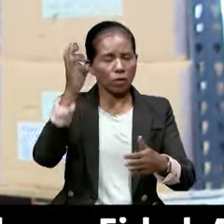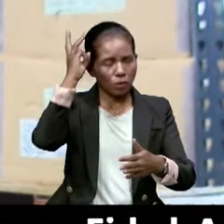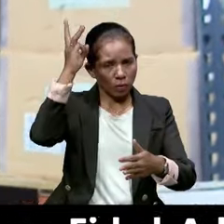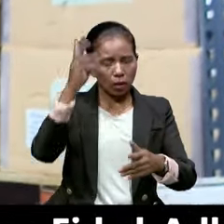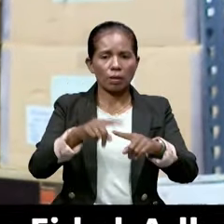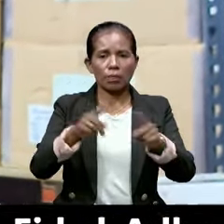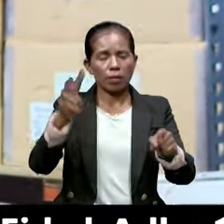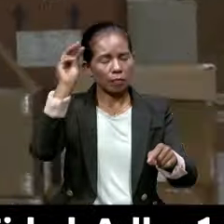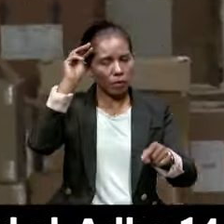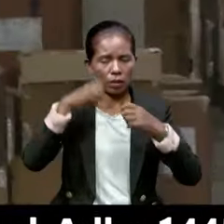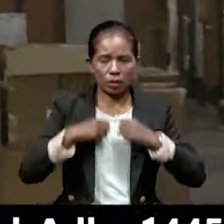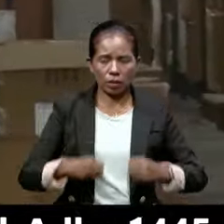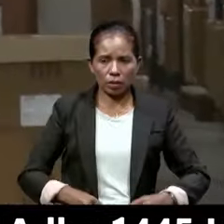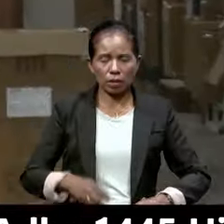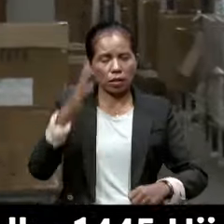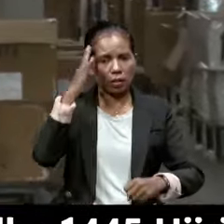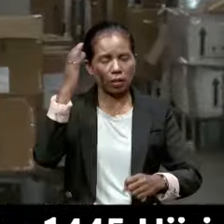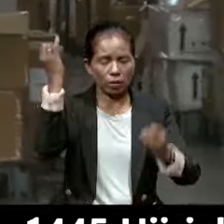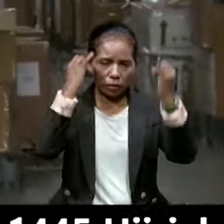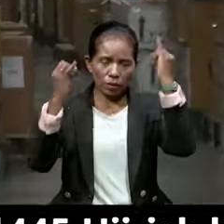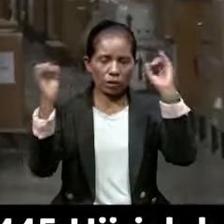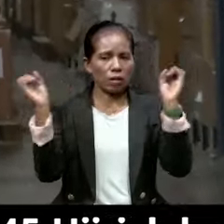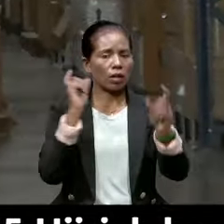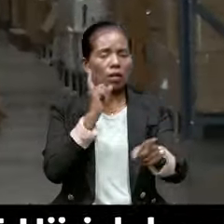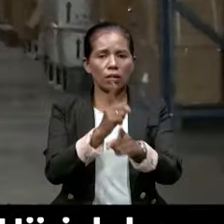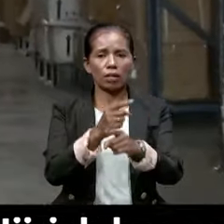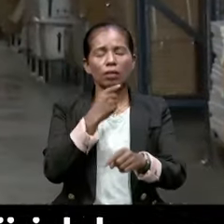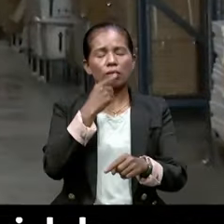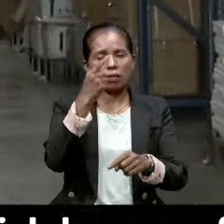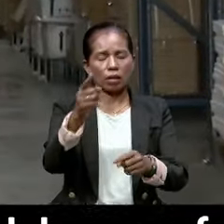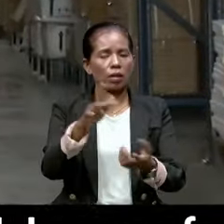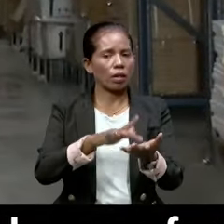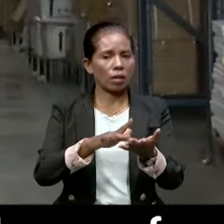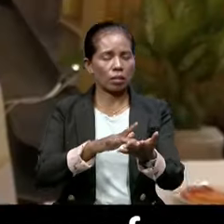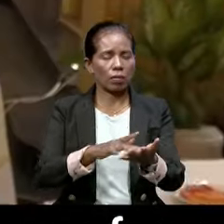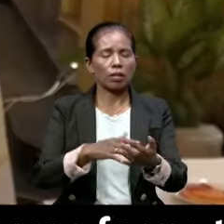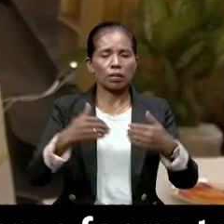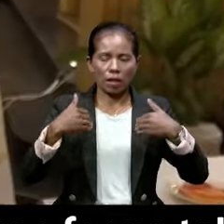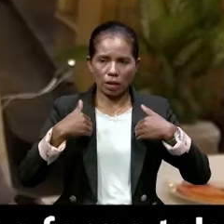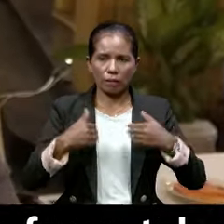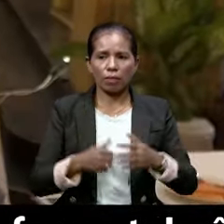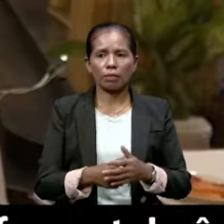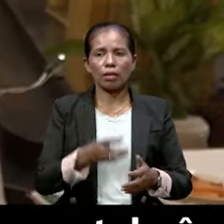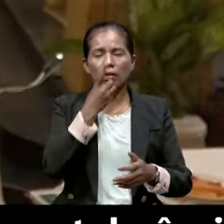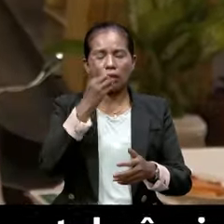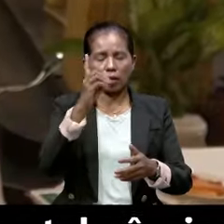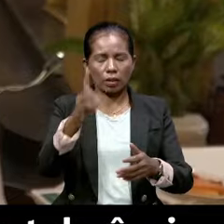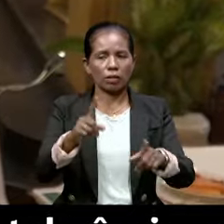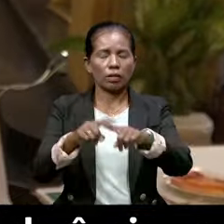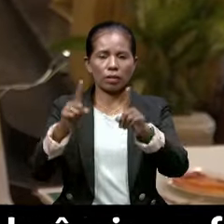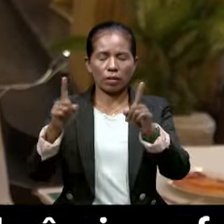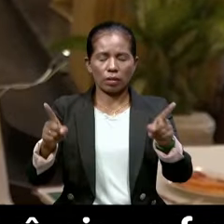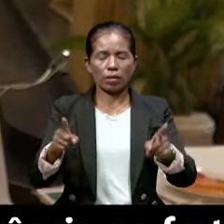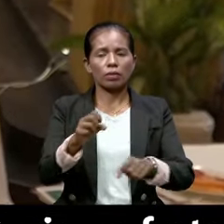mas bem ministro Saúde considera informação ne la los, o dia tete catak ai Muruk disponível hela. O declaração diferente ne